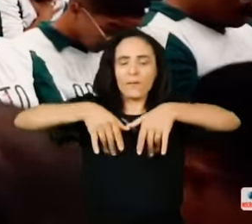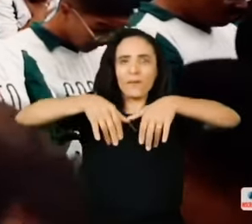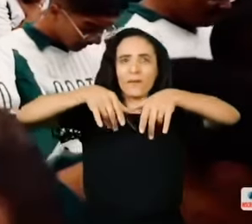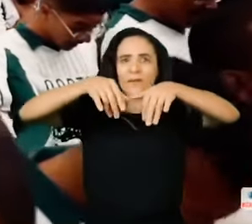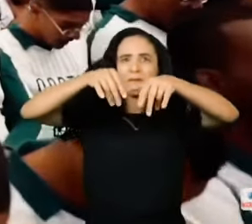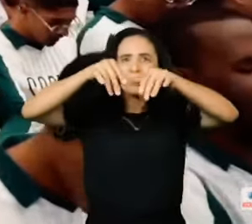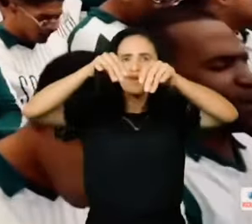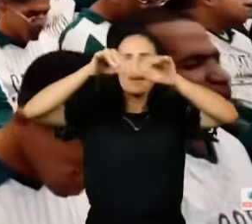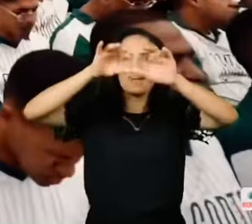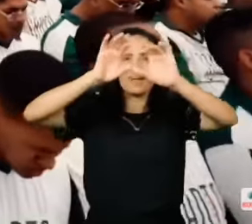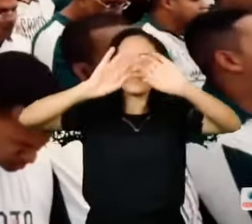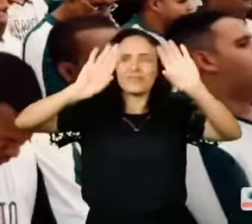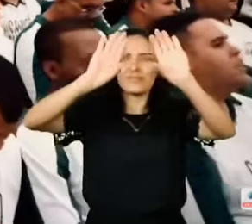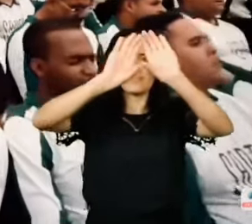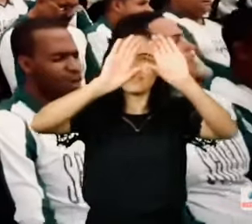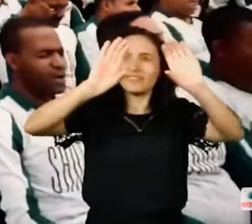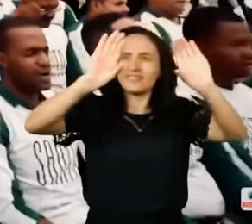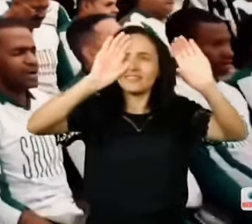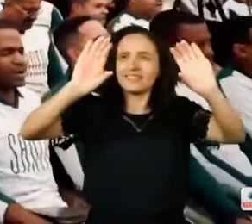Chegando lá,